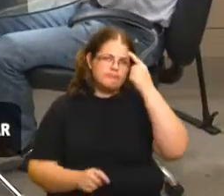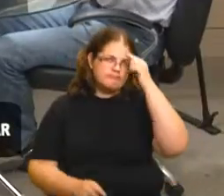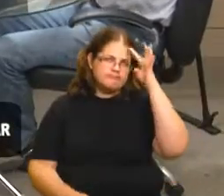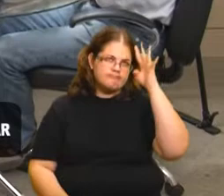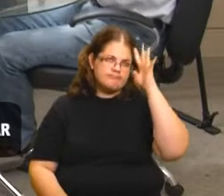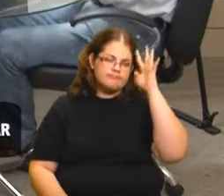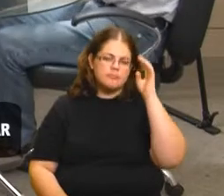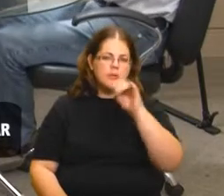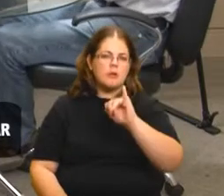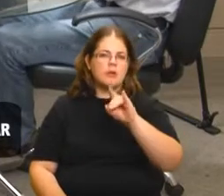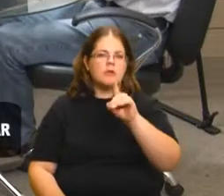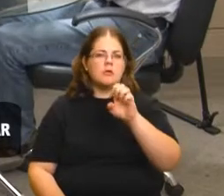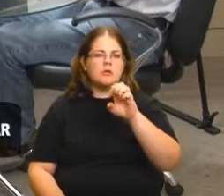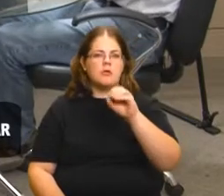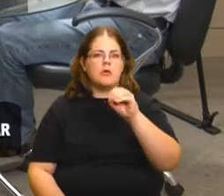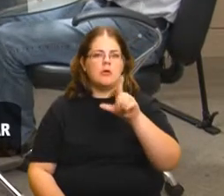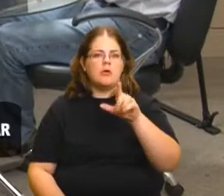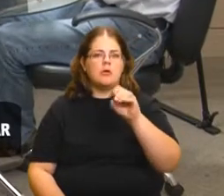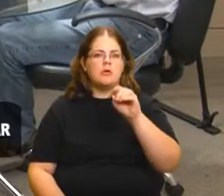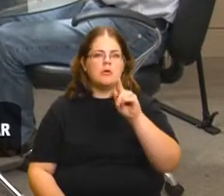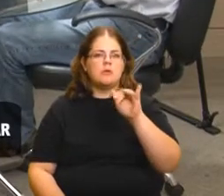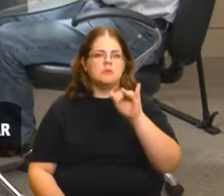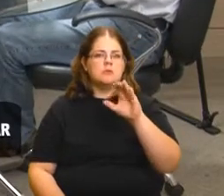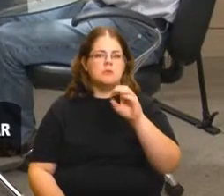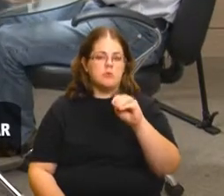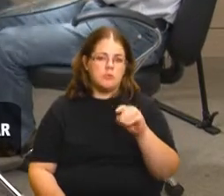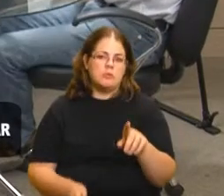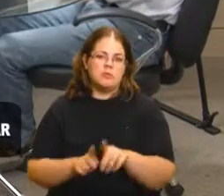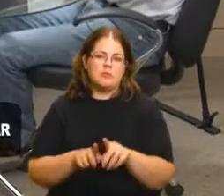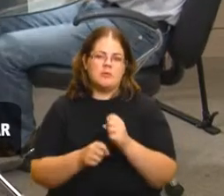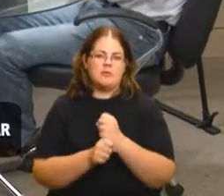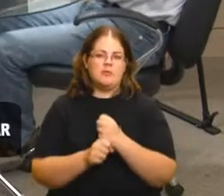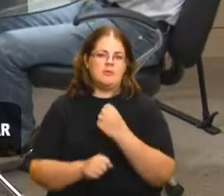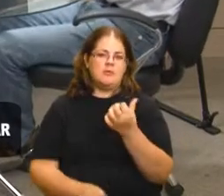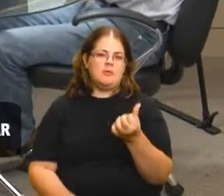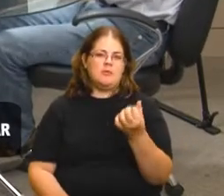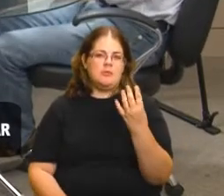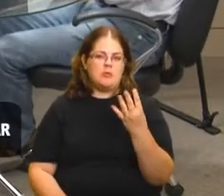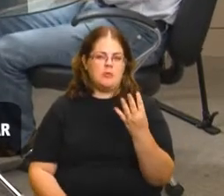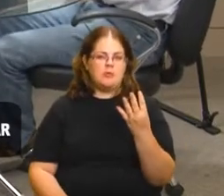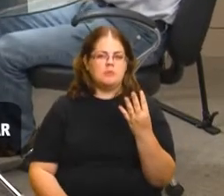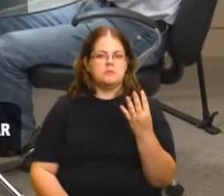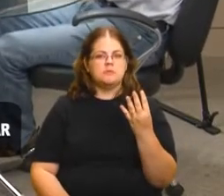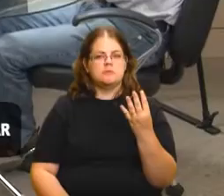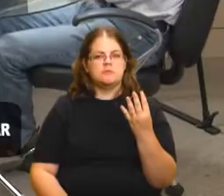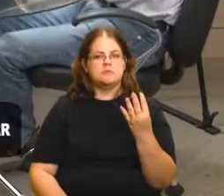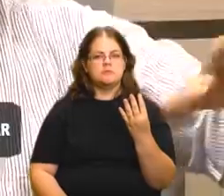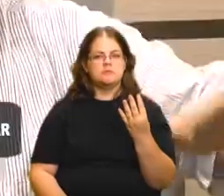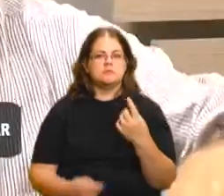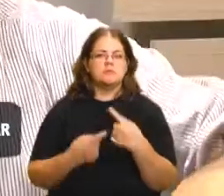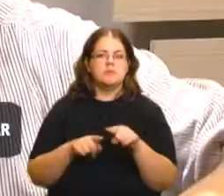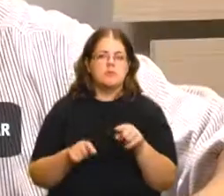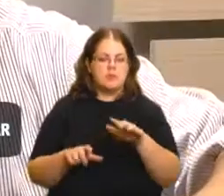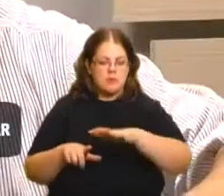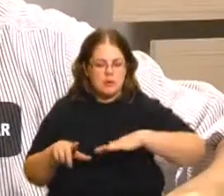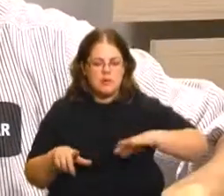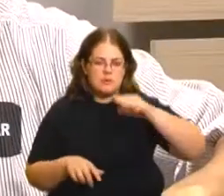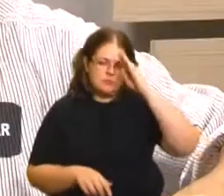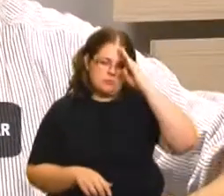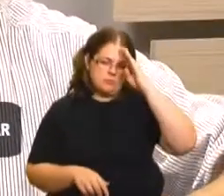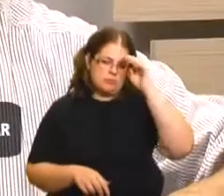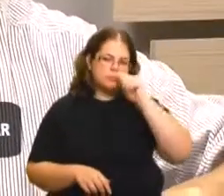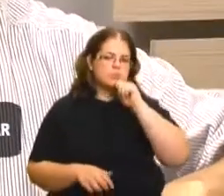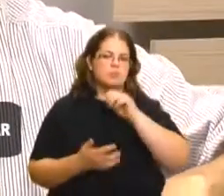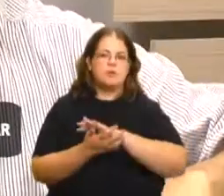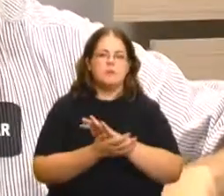fundo ideológico também, né? Também, sem dúvida. Em 64, para garantir o anticomunismo, para garantir a... Mas, assim, os militares